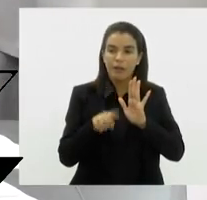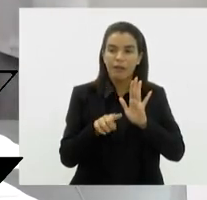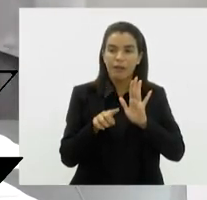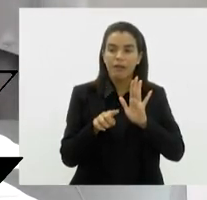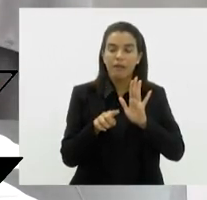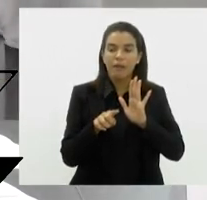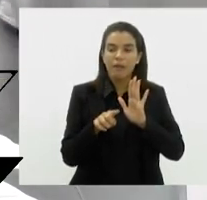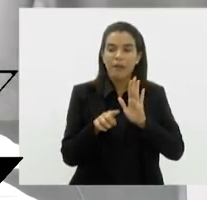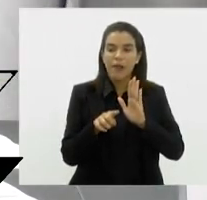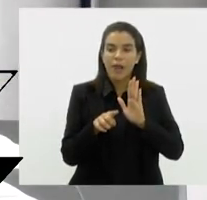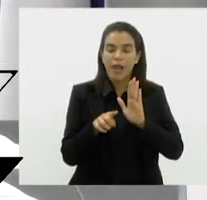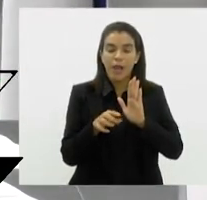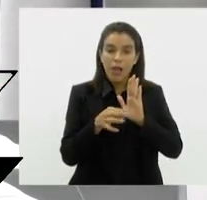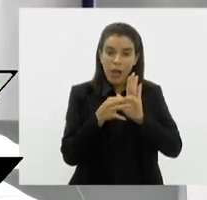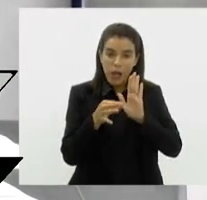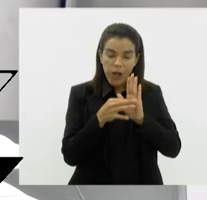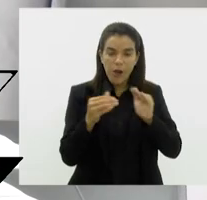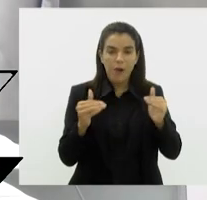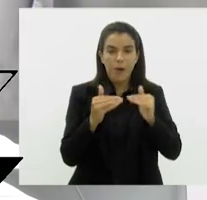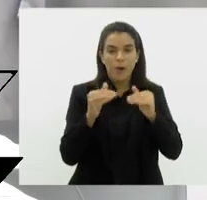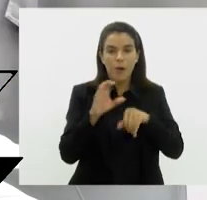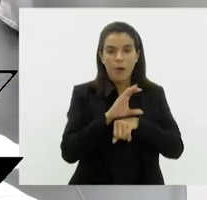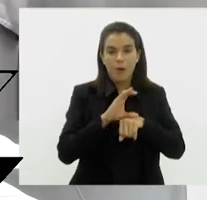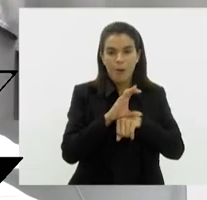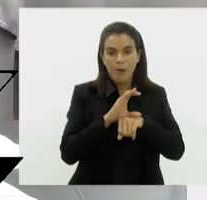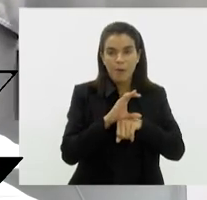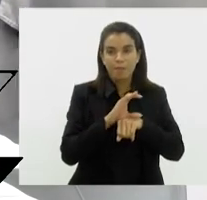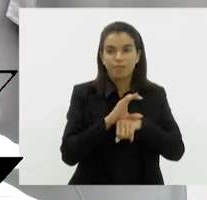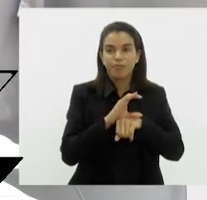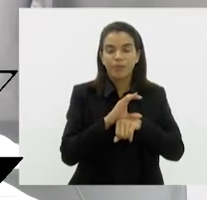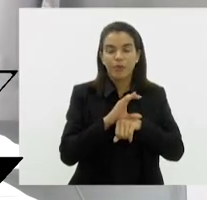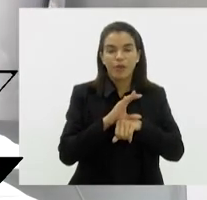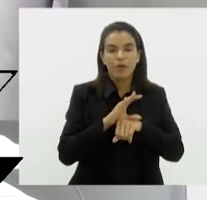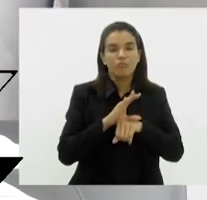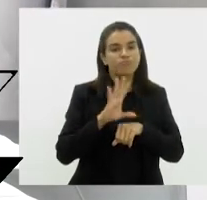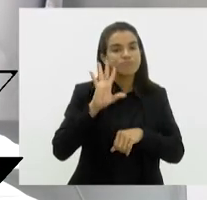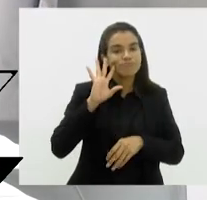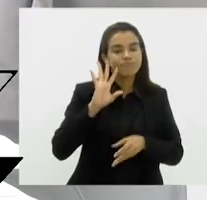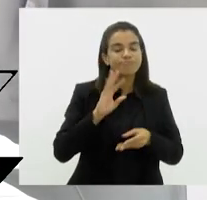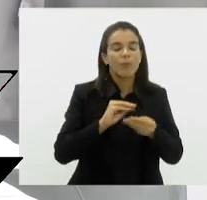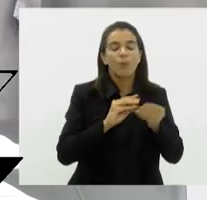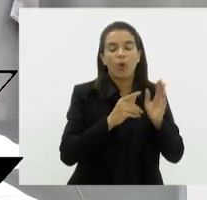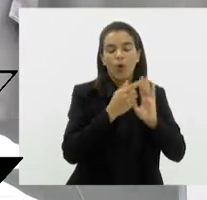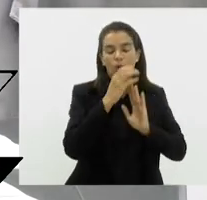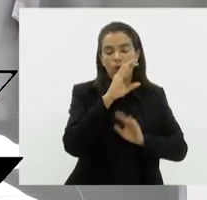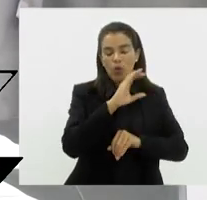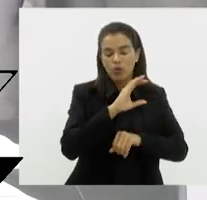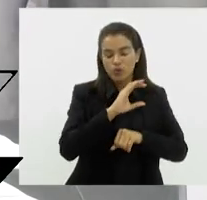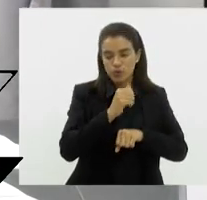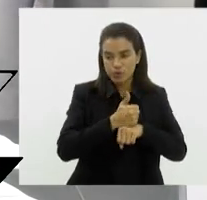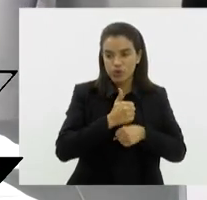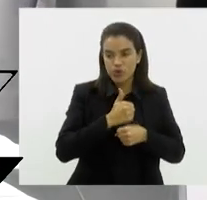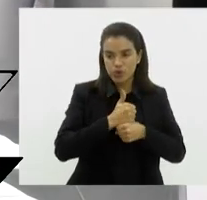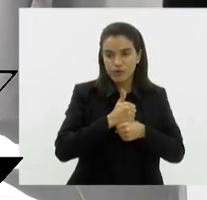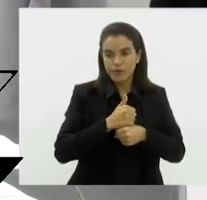meu... Parecer pela constitucionalidade com emendas, concluindo por substitutivo. Presidente, pela ordem. Pela ordem, deputado Carlos Mink.